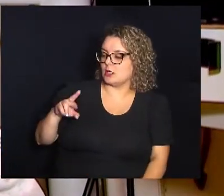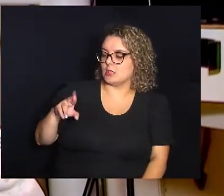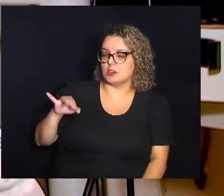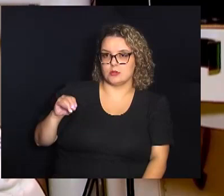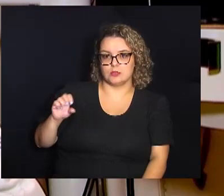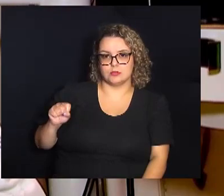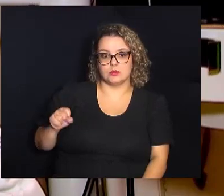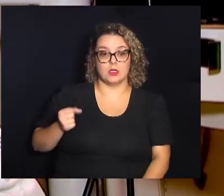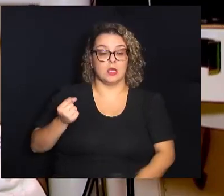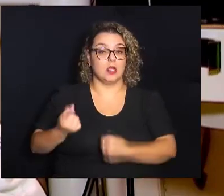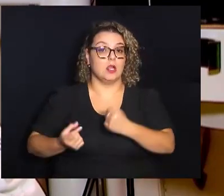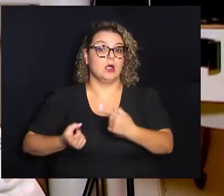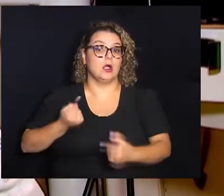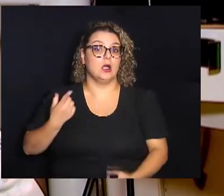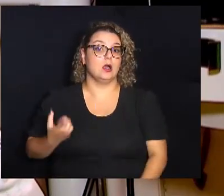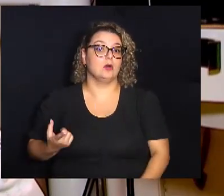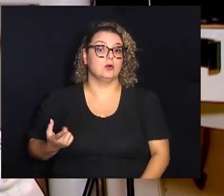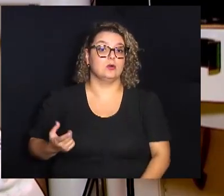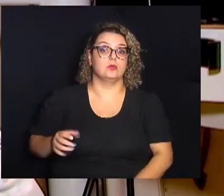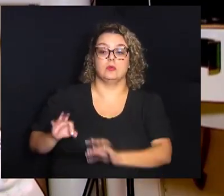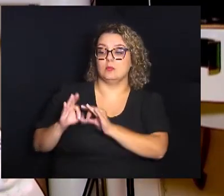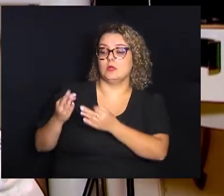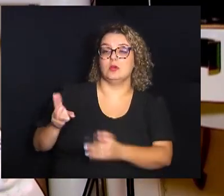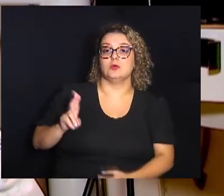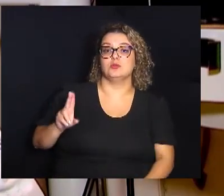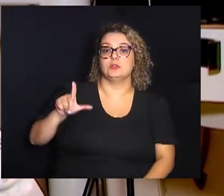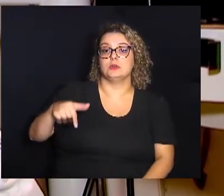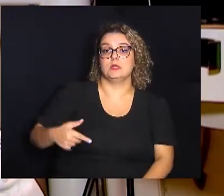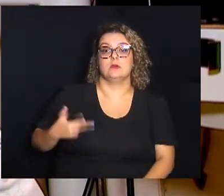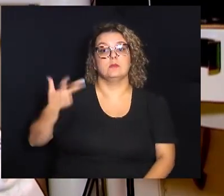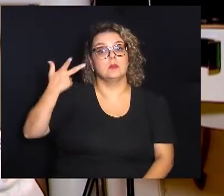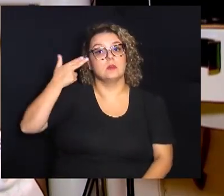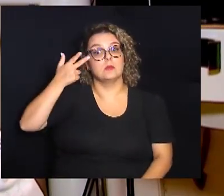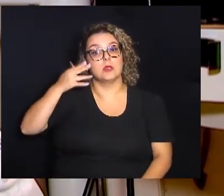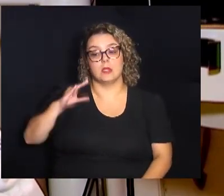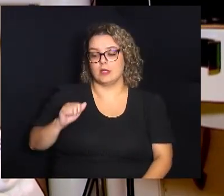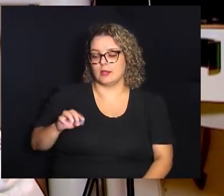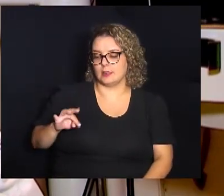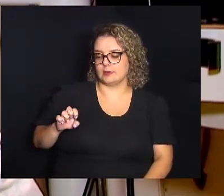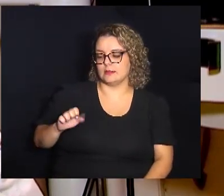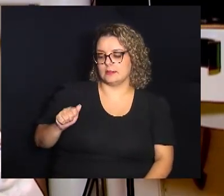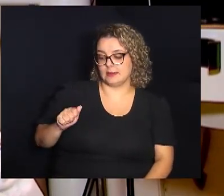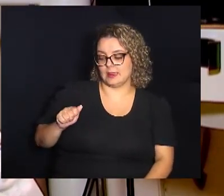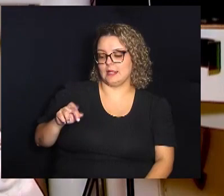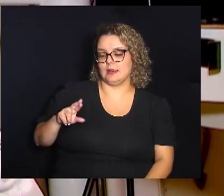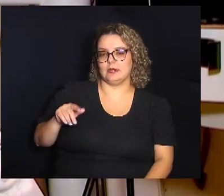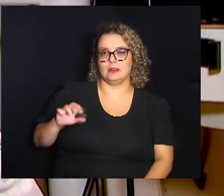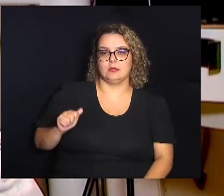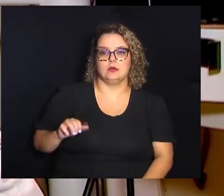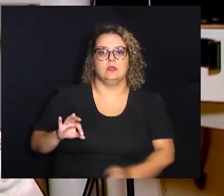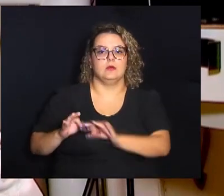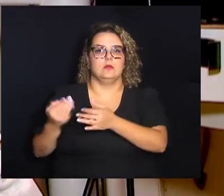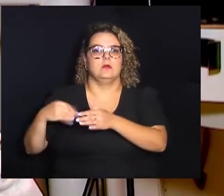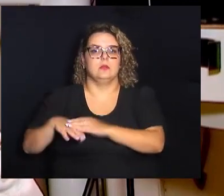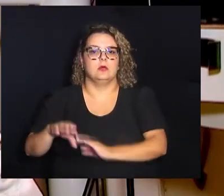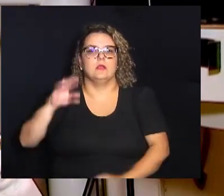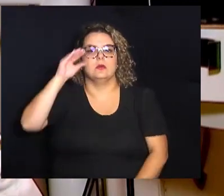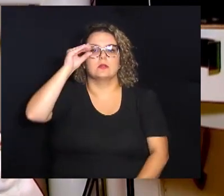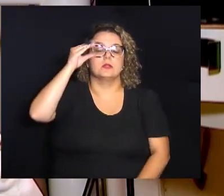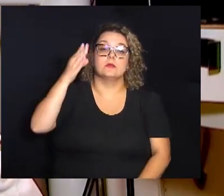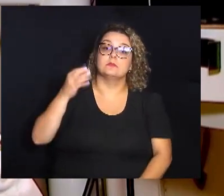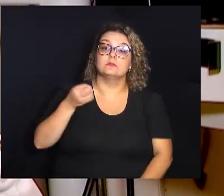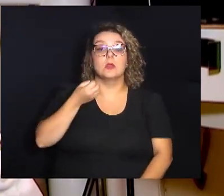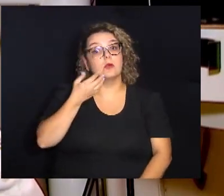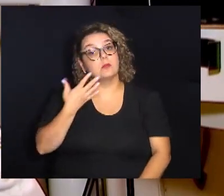algum parente usou o colírio no pós-operatório de catarata. Um familiar guardou o colírio, daí um dia ele pinga, viu que o olho ficou